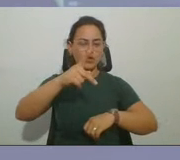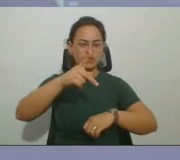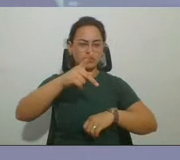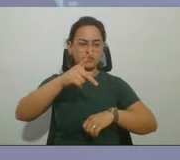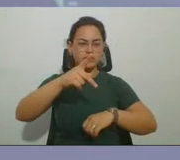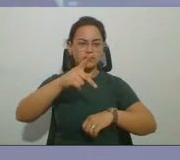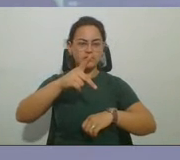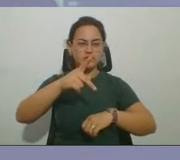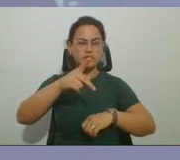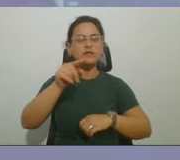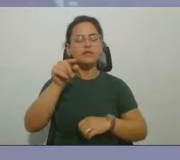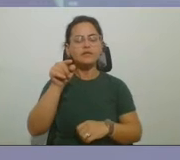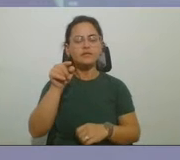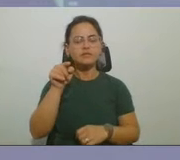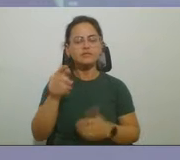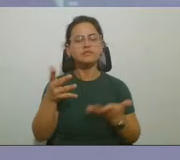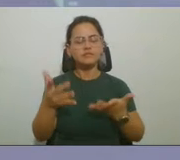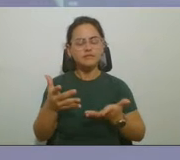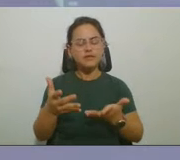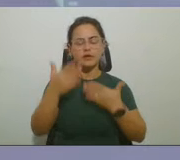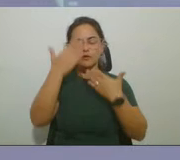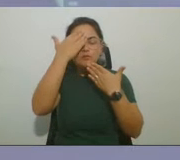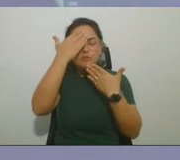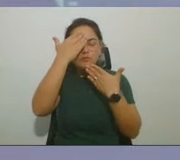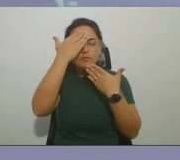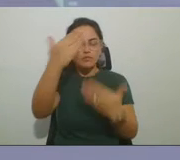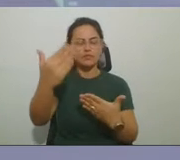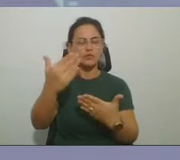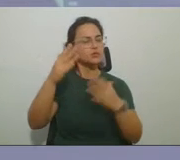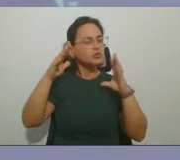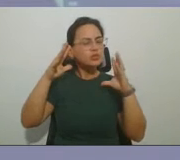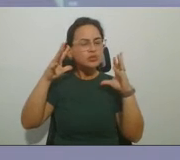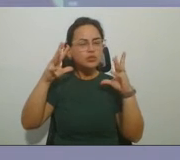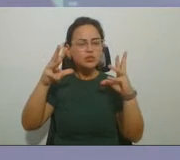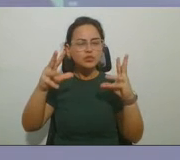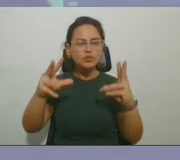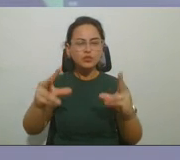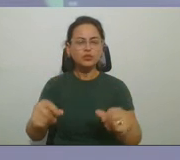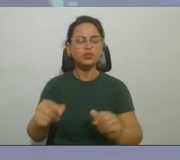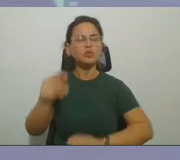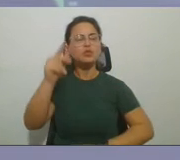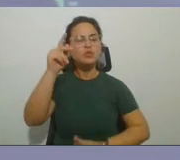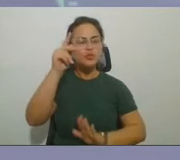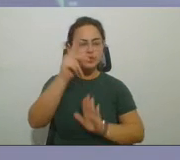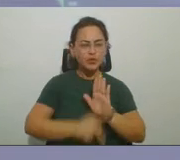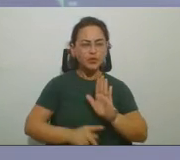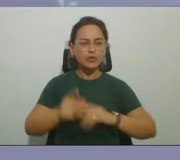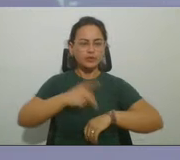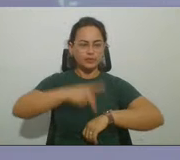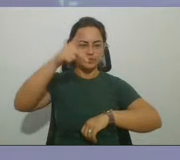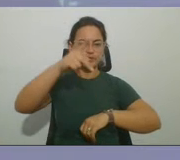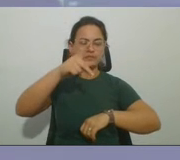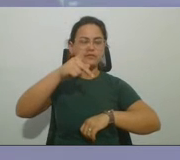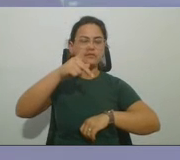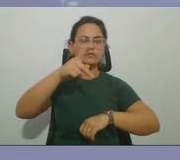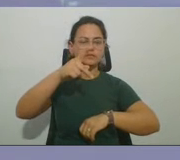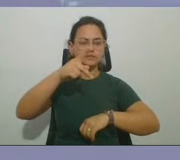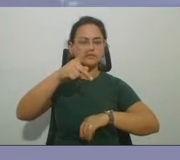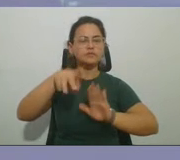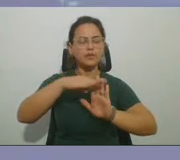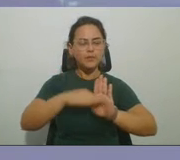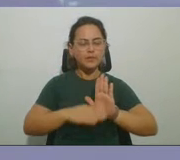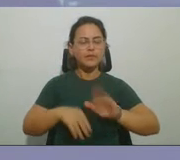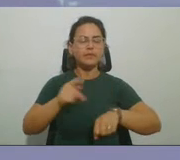em seu nome, eu gostaria de agradecer a todos os programas de pós-graduação que